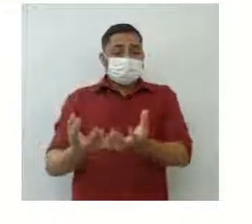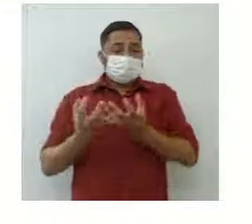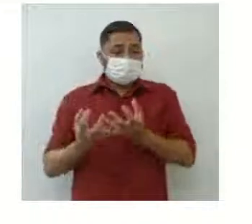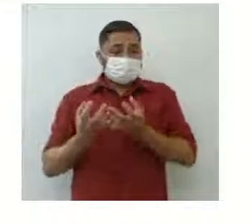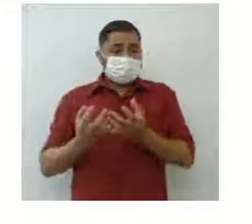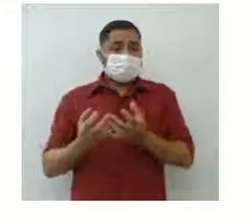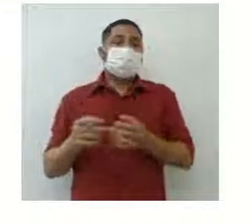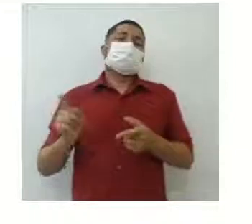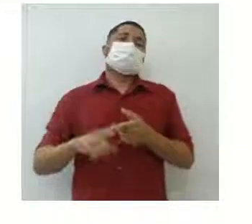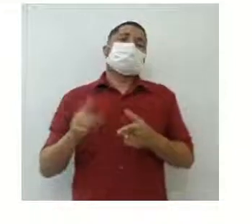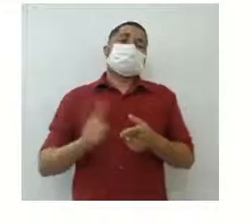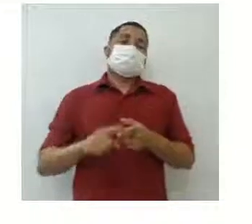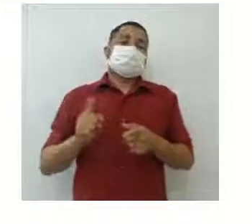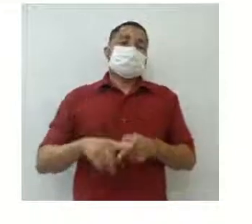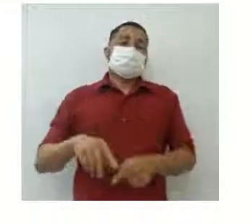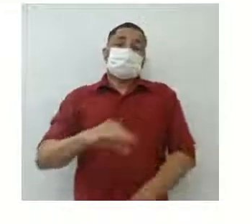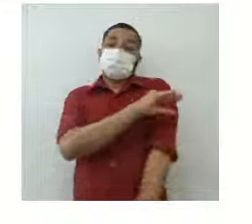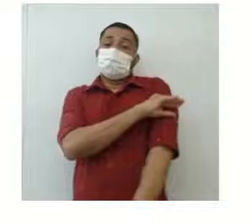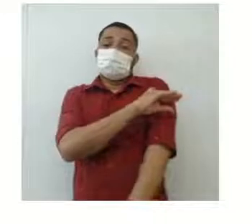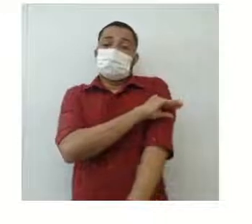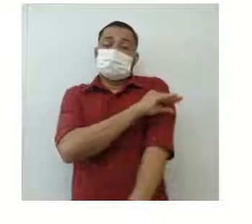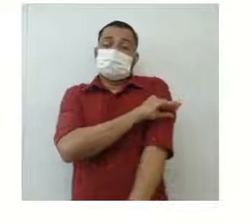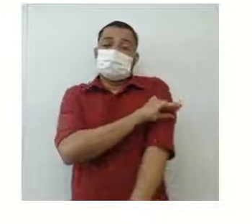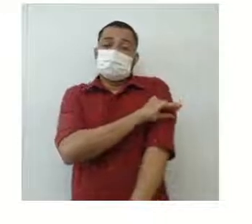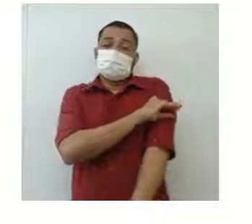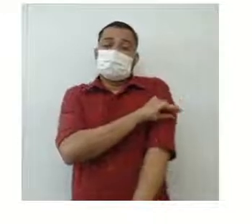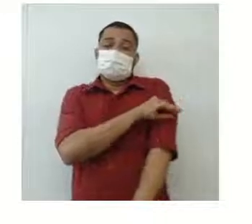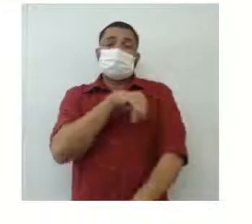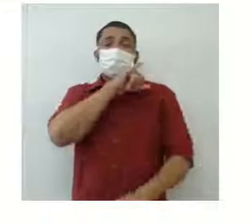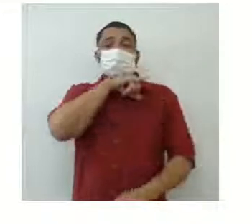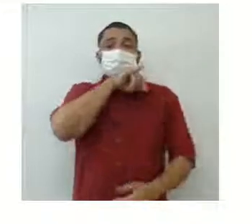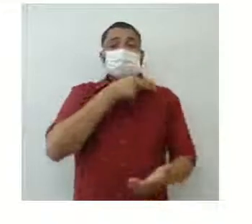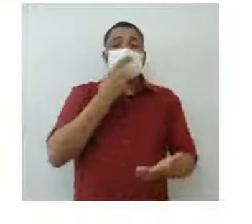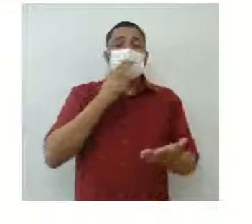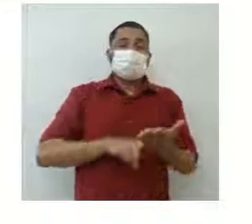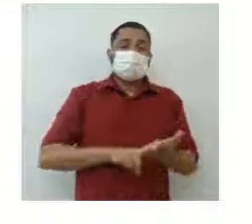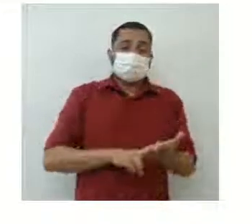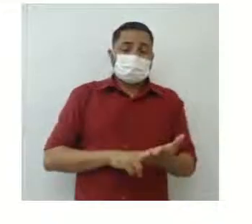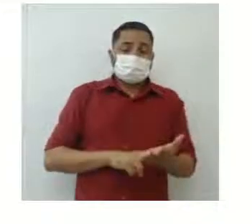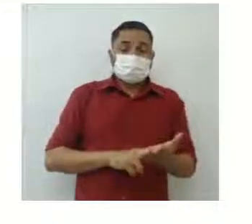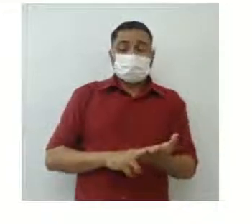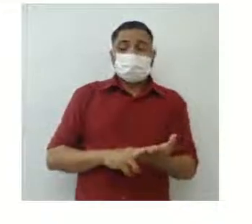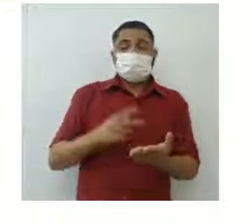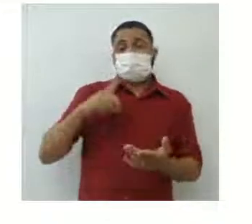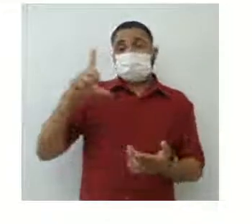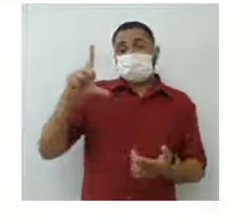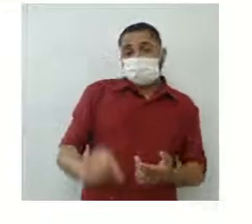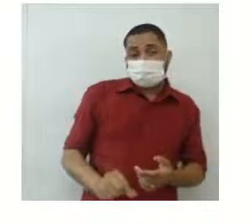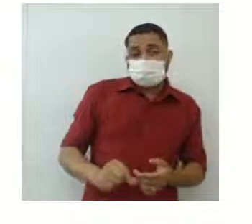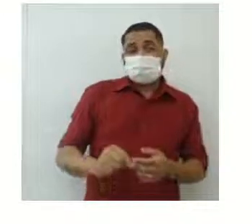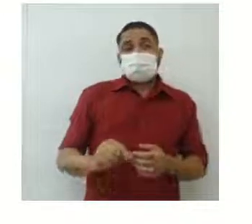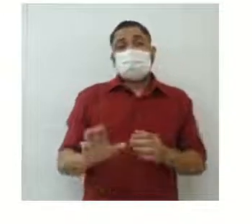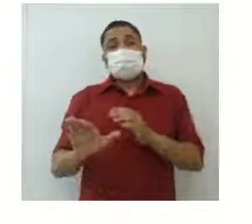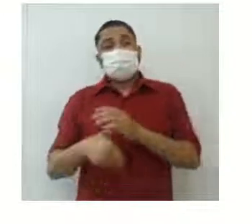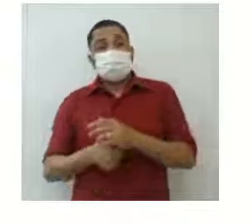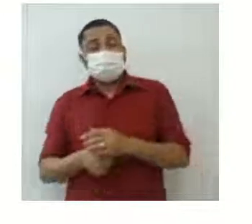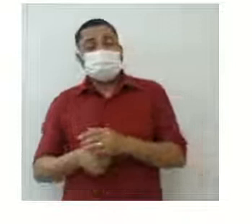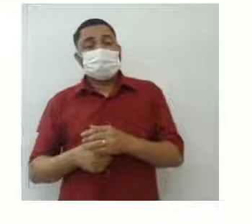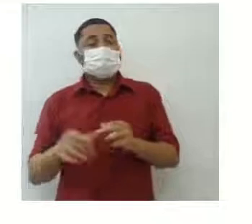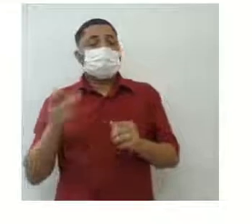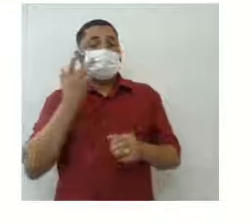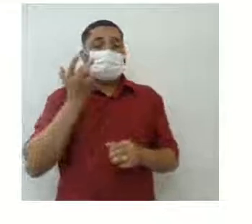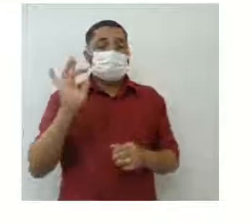os impostos, visando o quê? Visando, na realidade, diminuir o contrabando do ouro, não é isso?